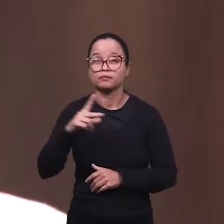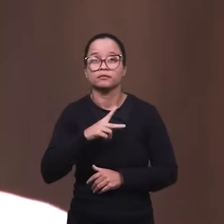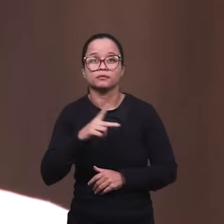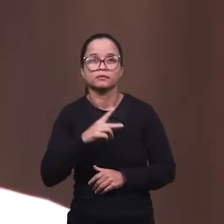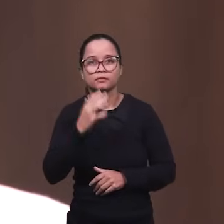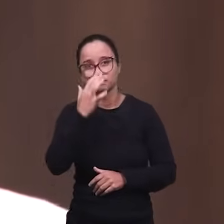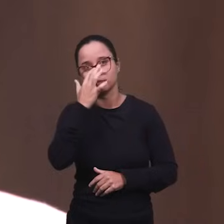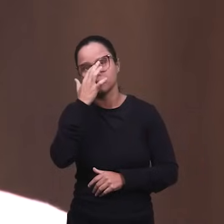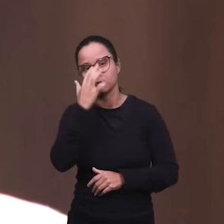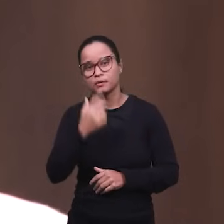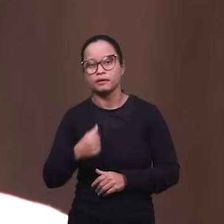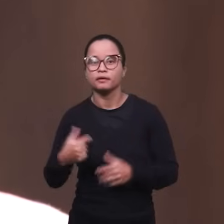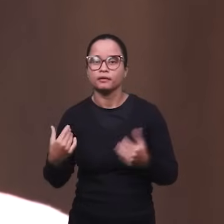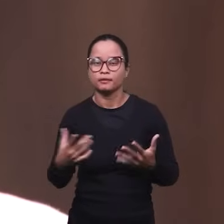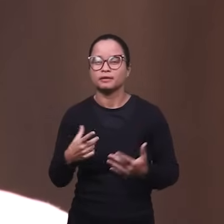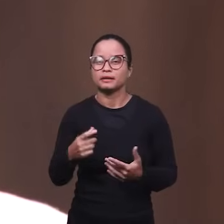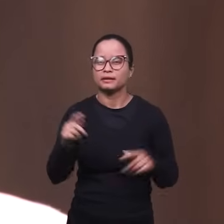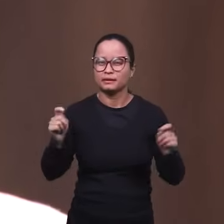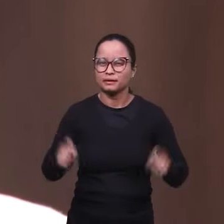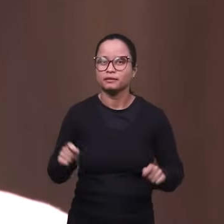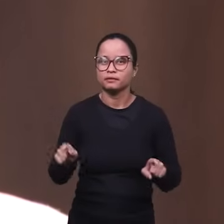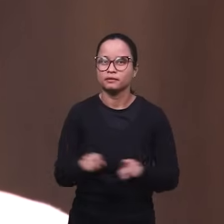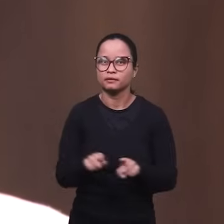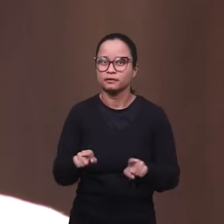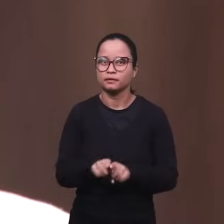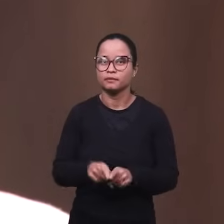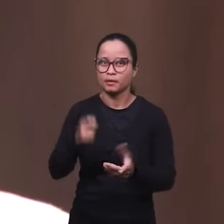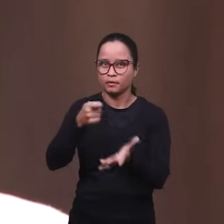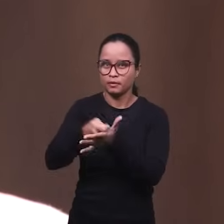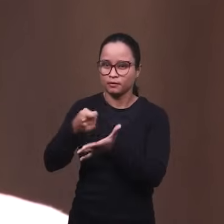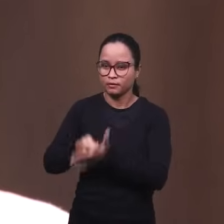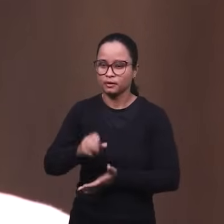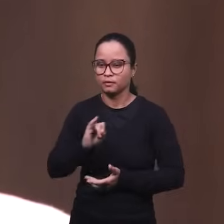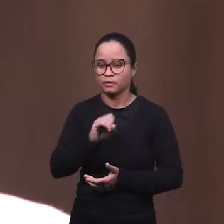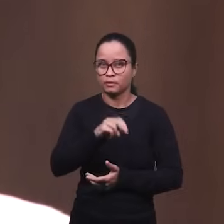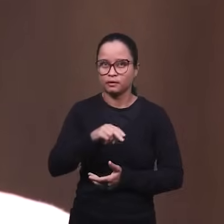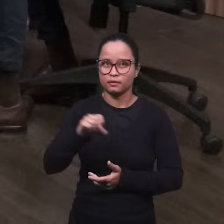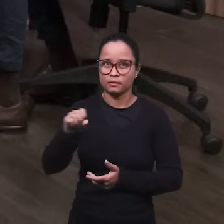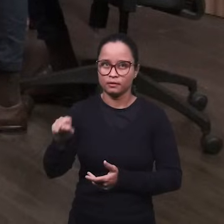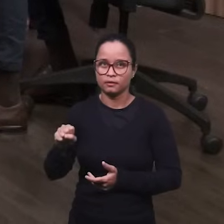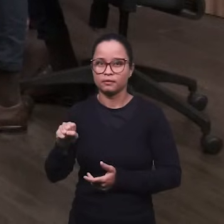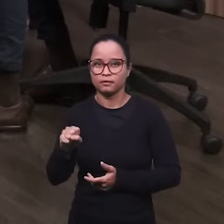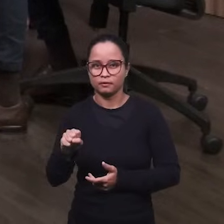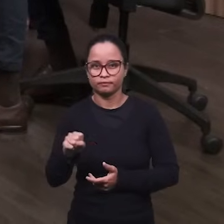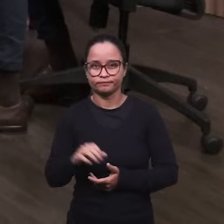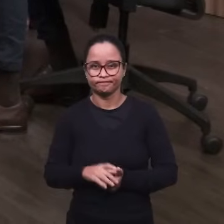privada, será que ainda vale a pena contribuir, recolher para o INSS?